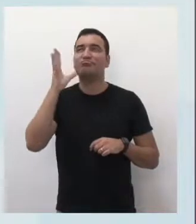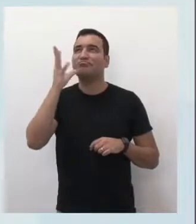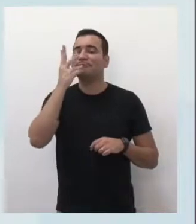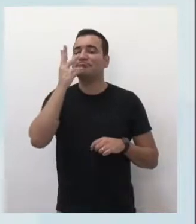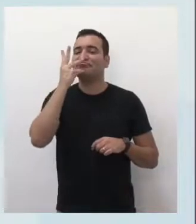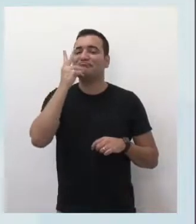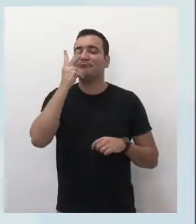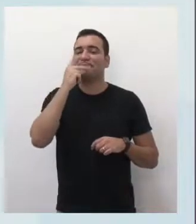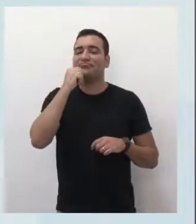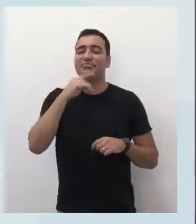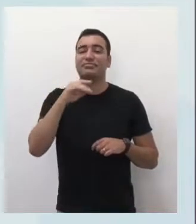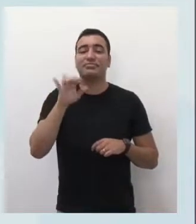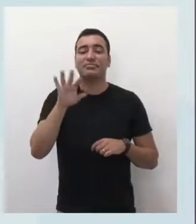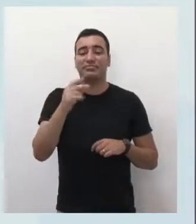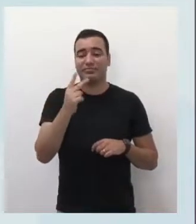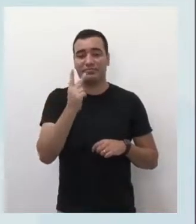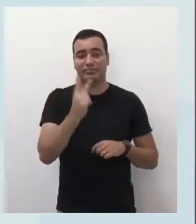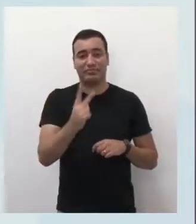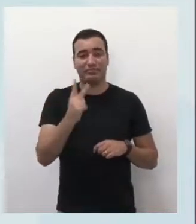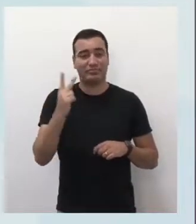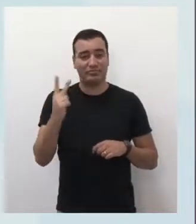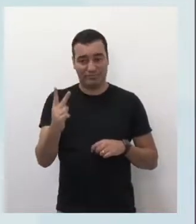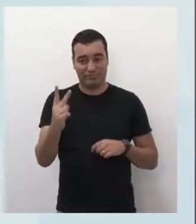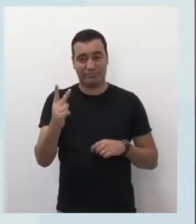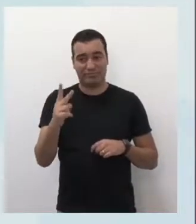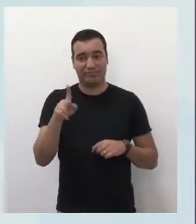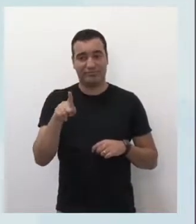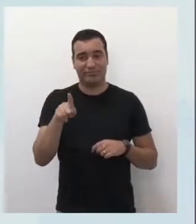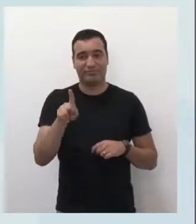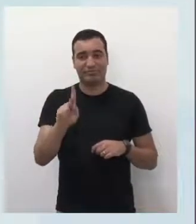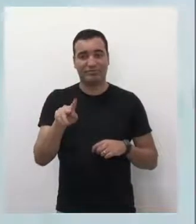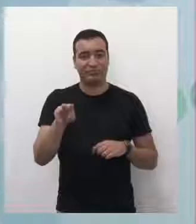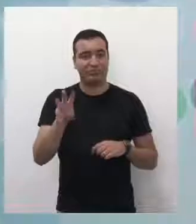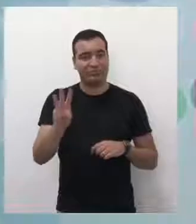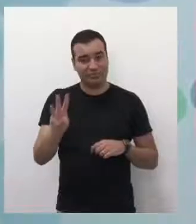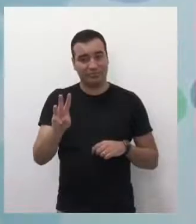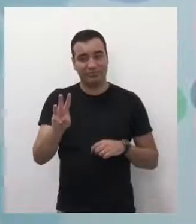aí, você vai gastar 22